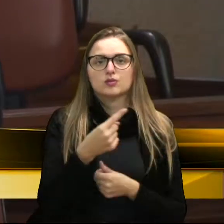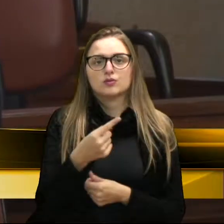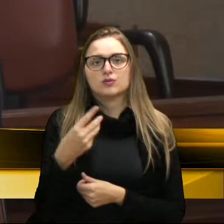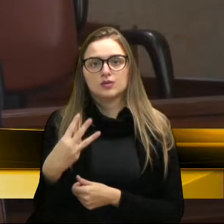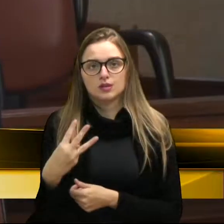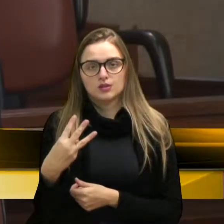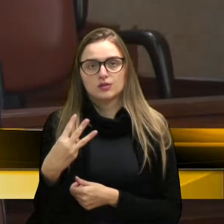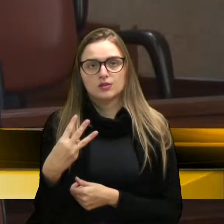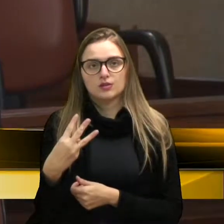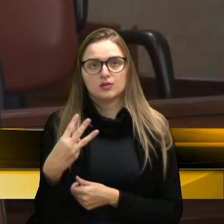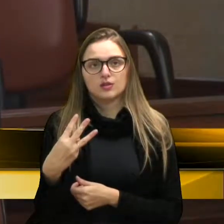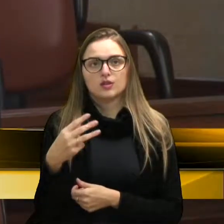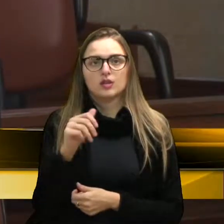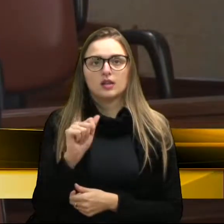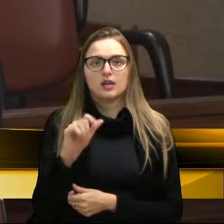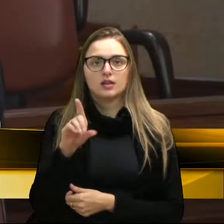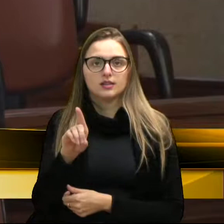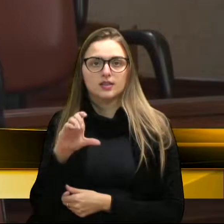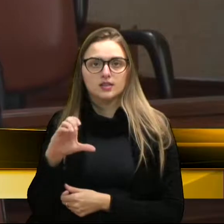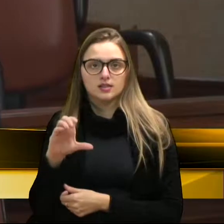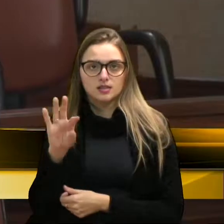do ADCT.